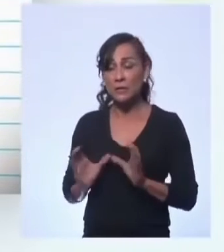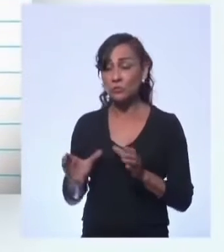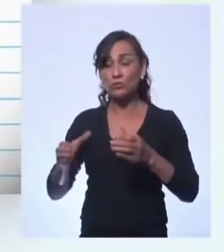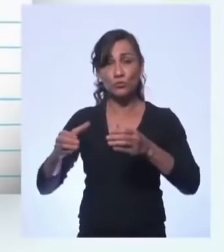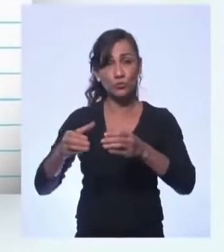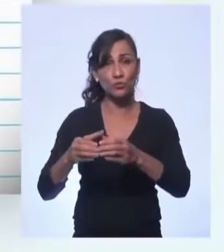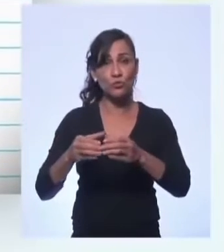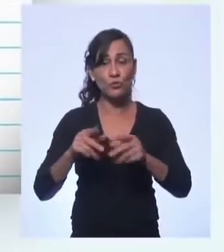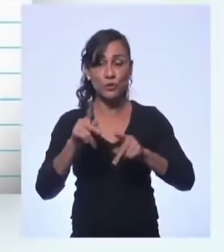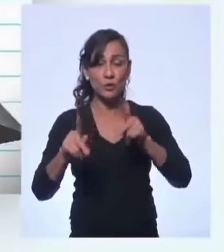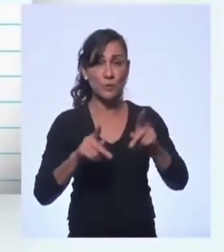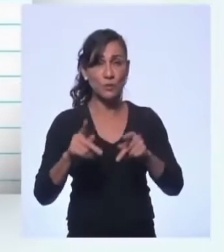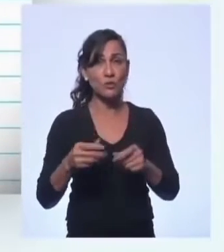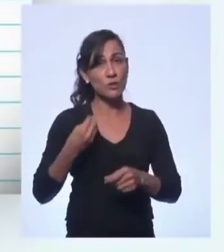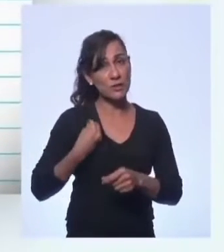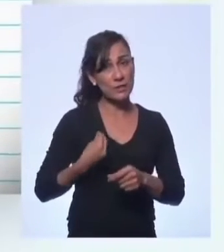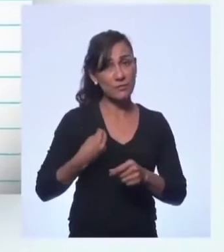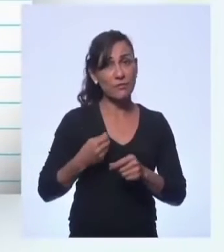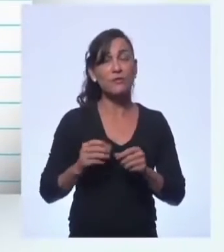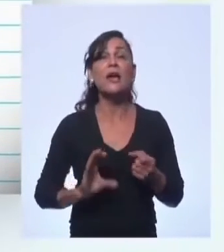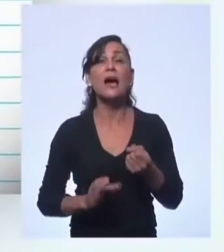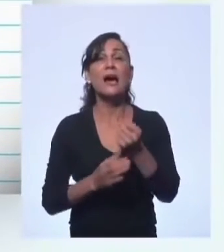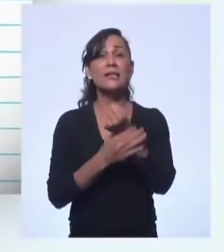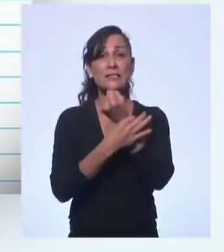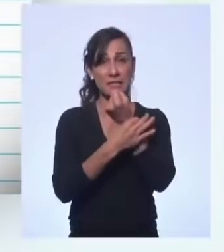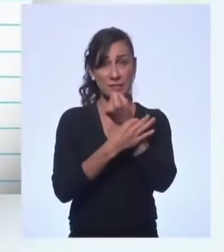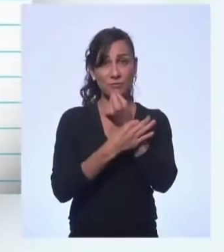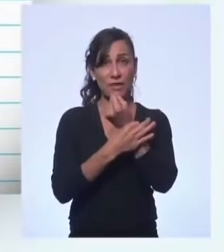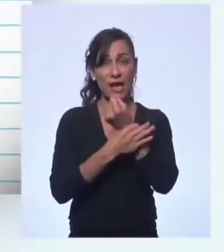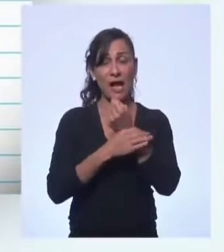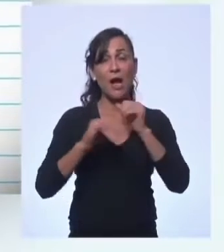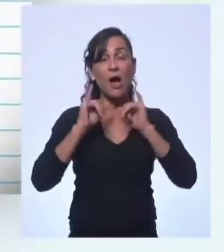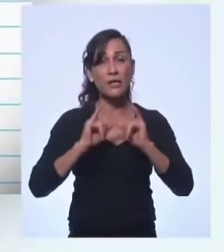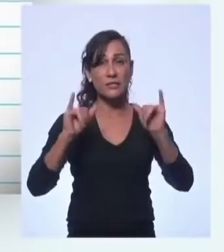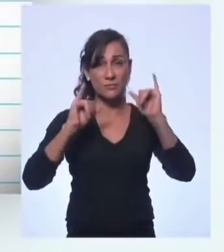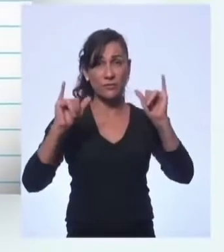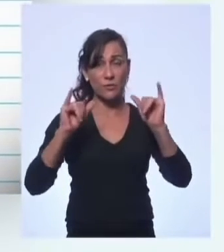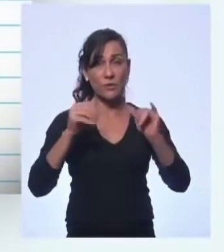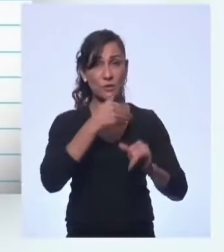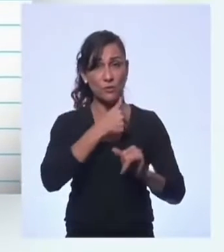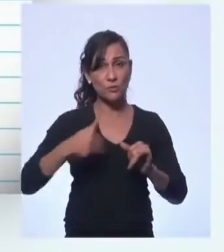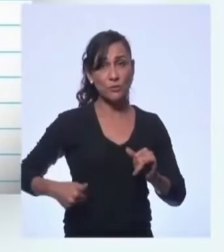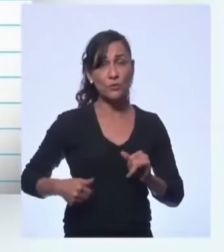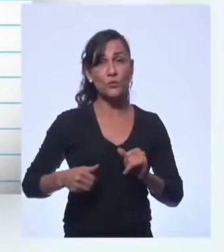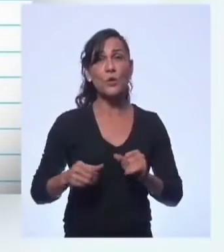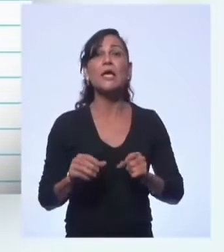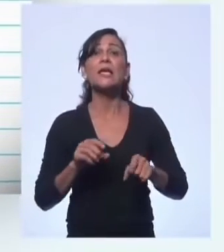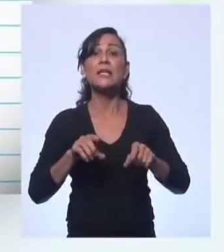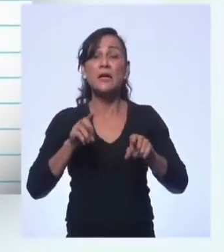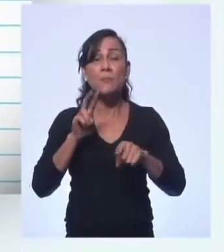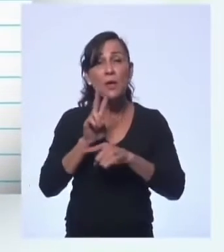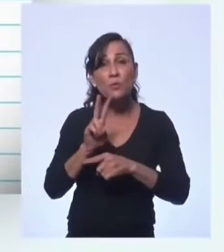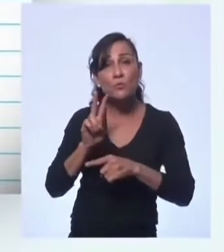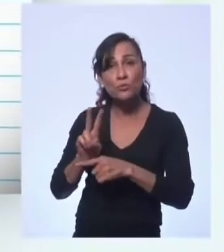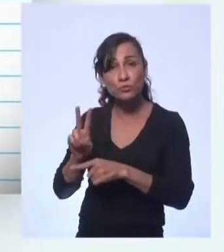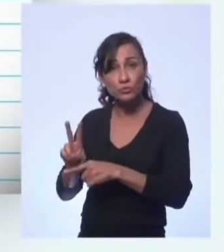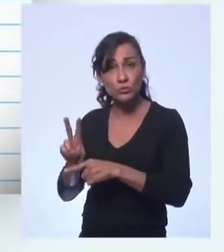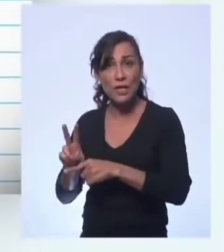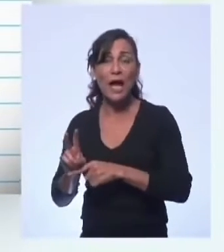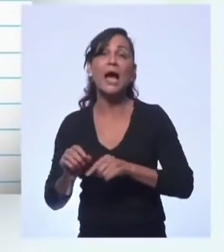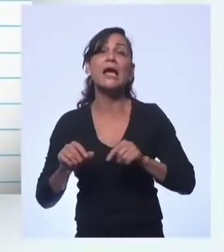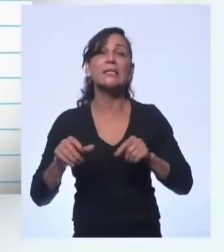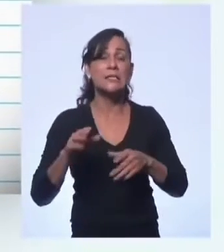que compõem a população. Assegurar o acesso público à informação e proteger as liberdades fundamentais são